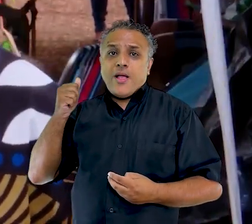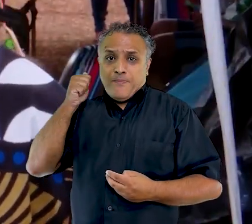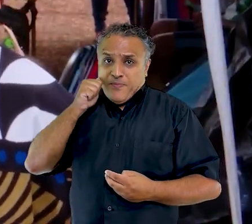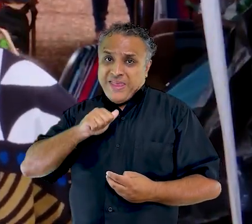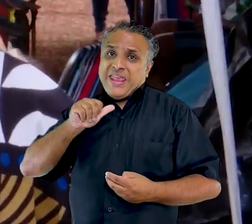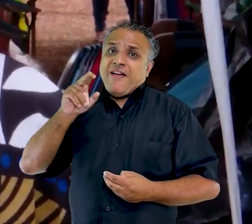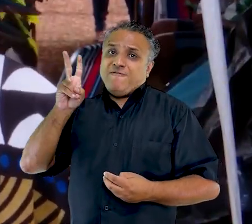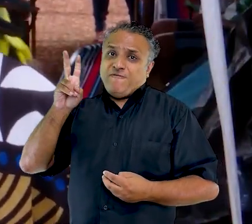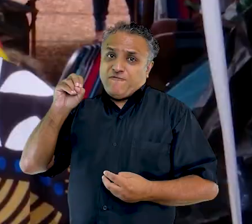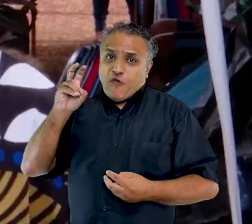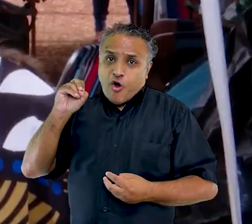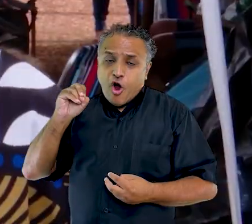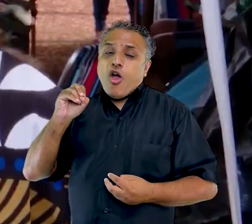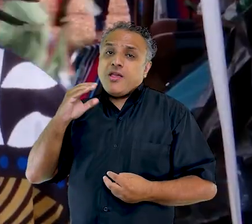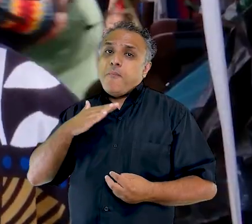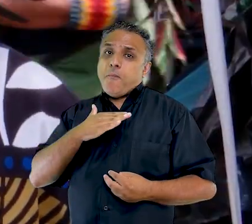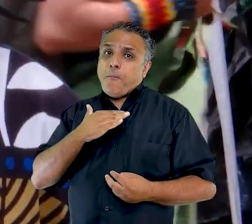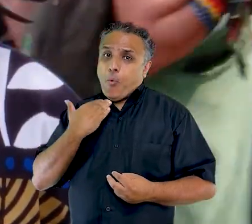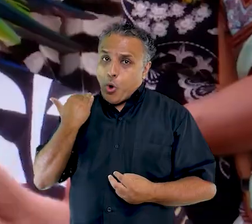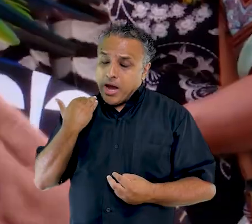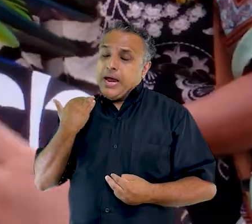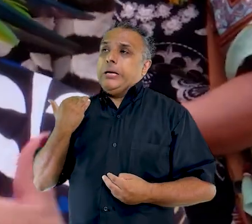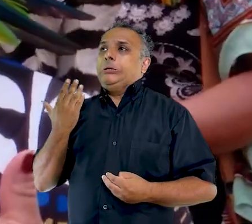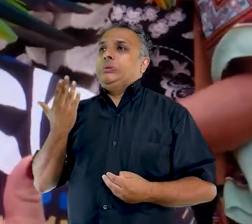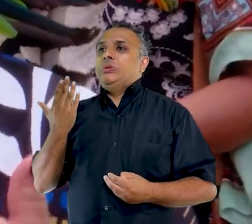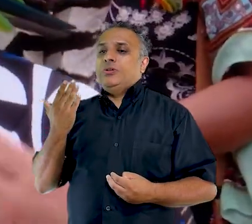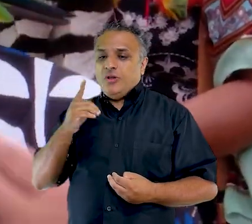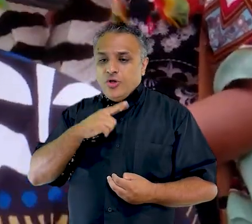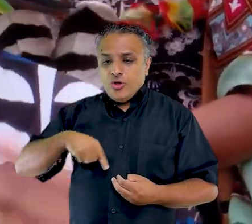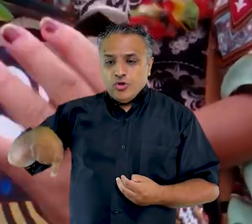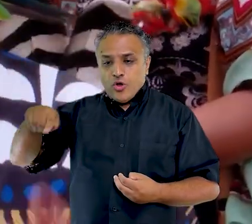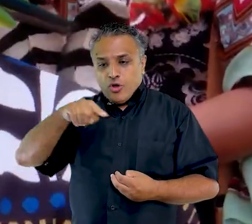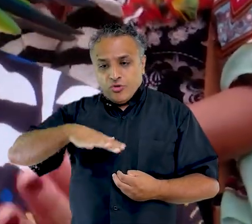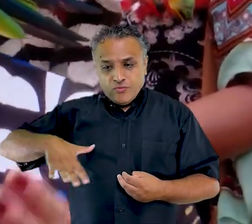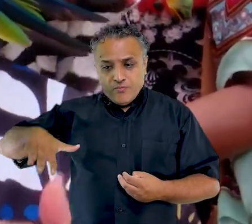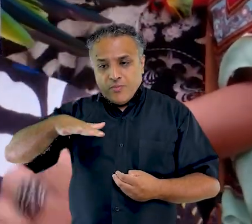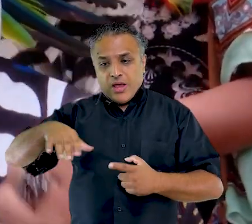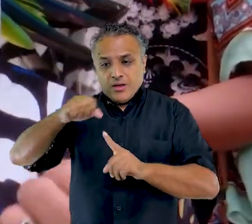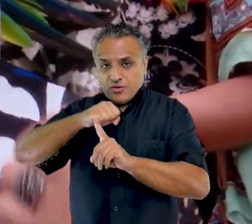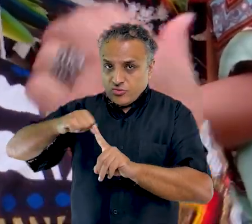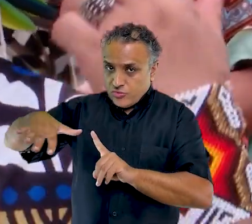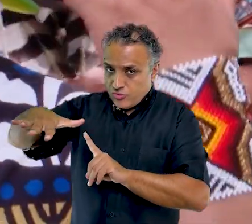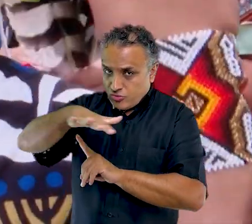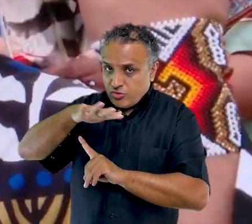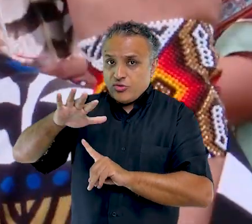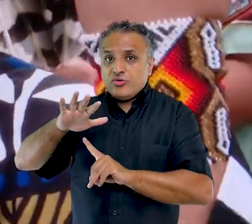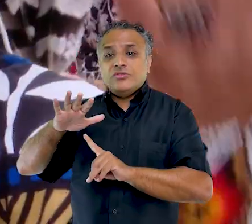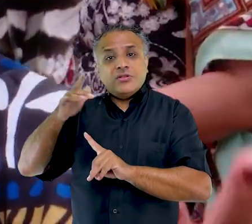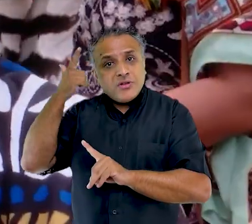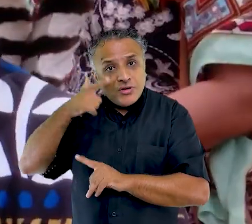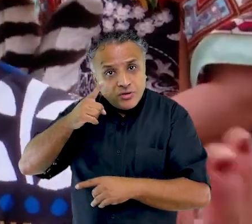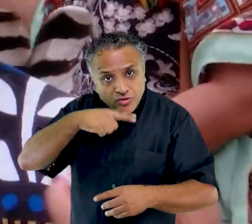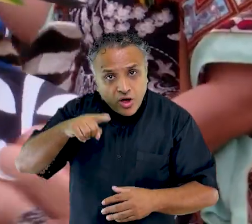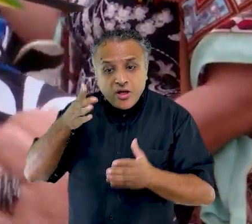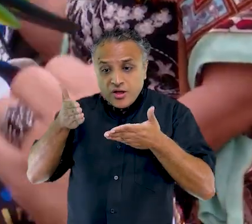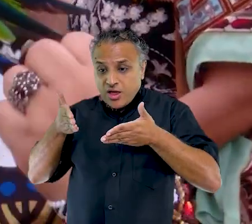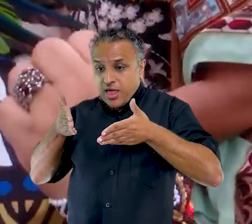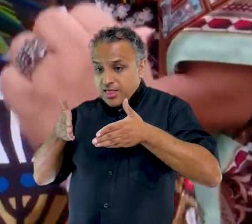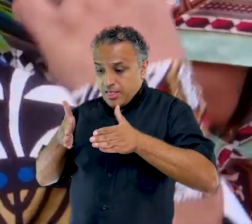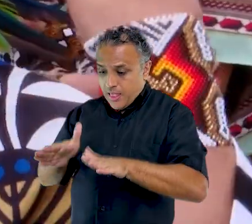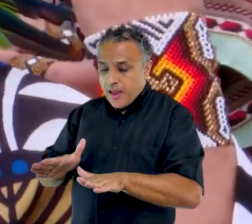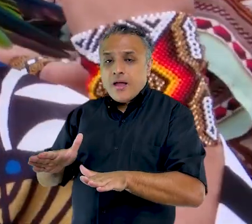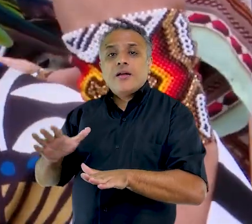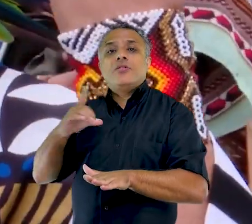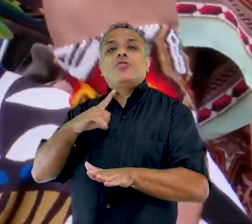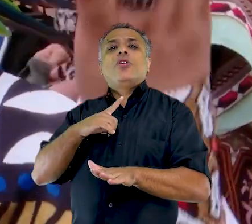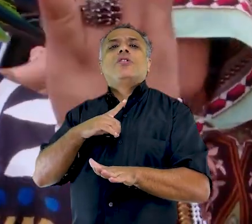avó, que faleceram. Então, no nosso meio social, acontece que se nós enterramos o nosso